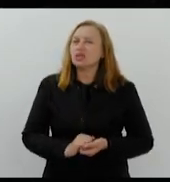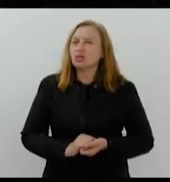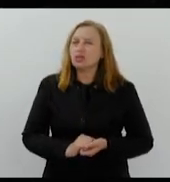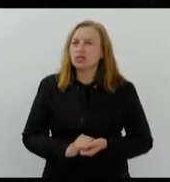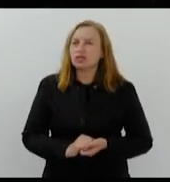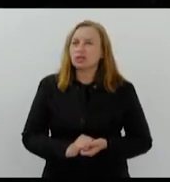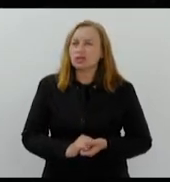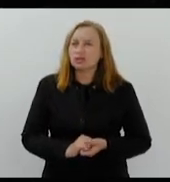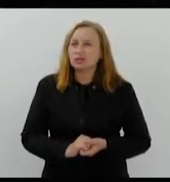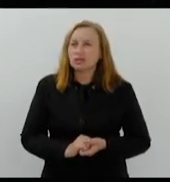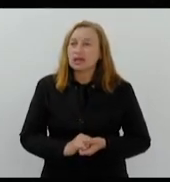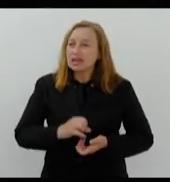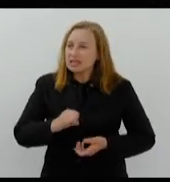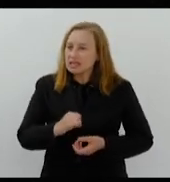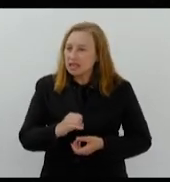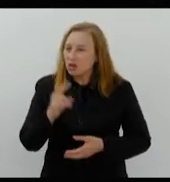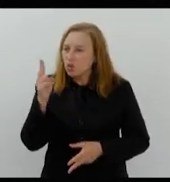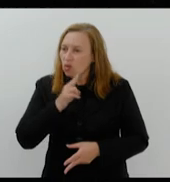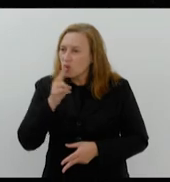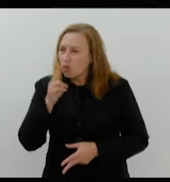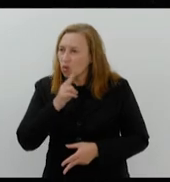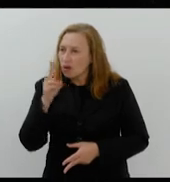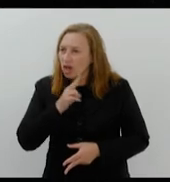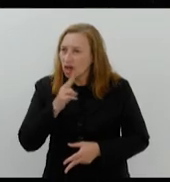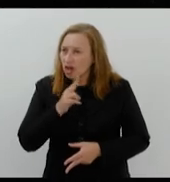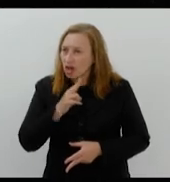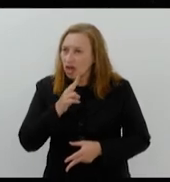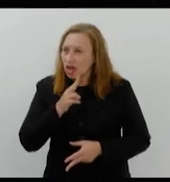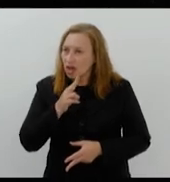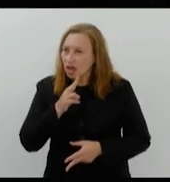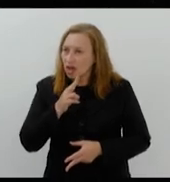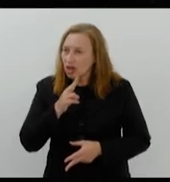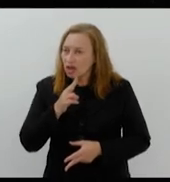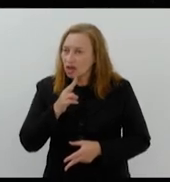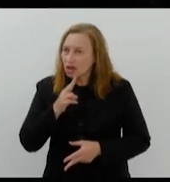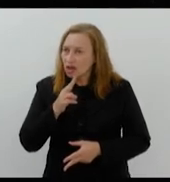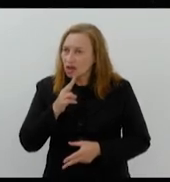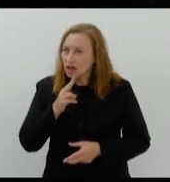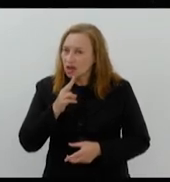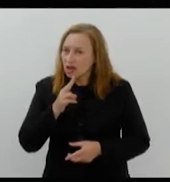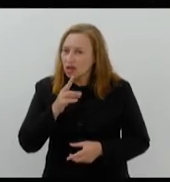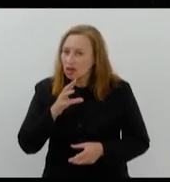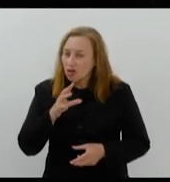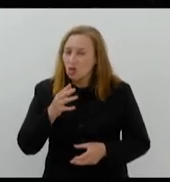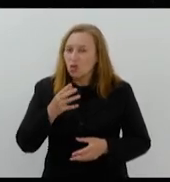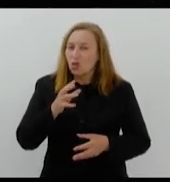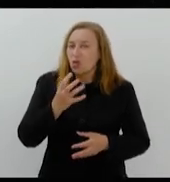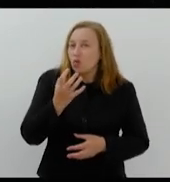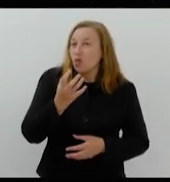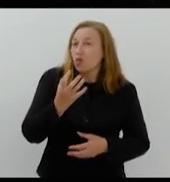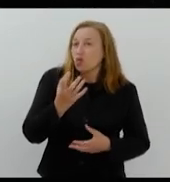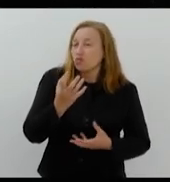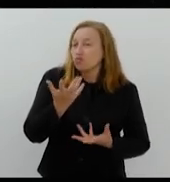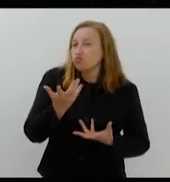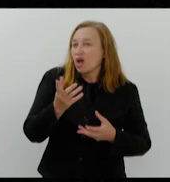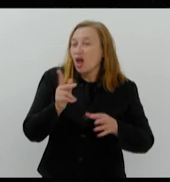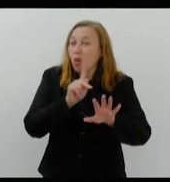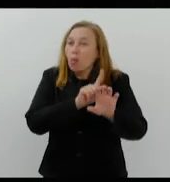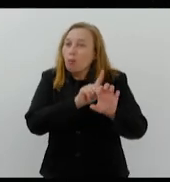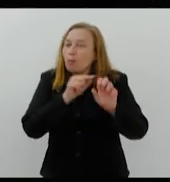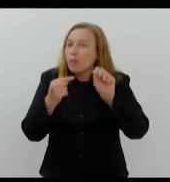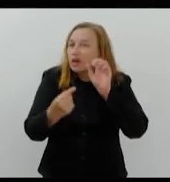se correr, o bicho pega, se ficar, o bicho come. Então, se correr, o bicho pega, é